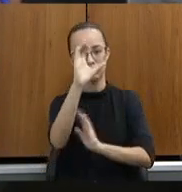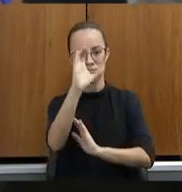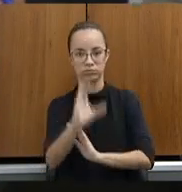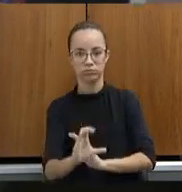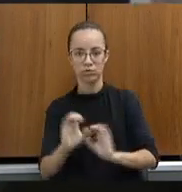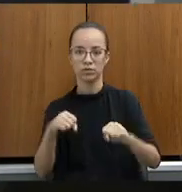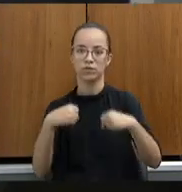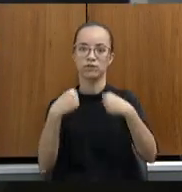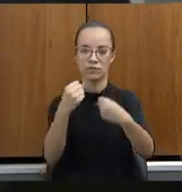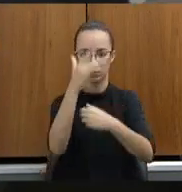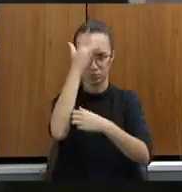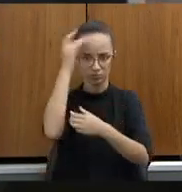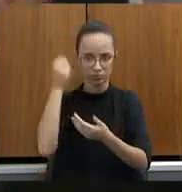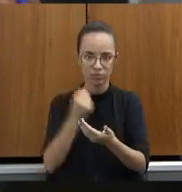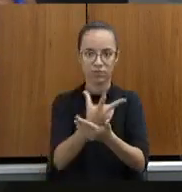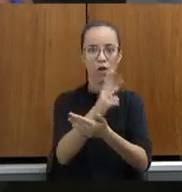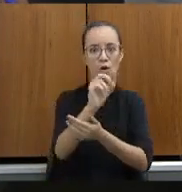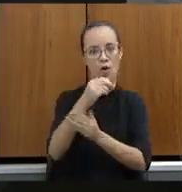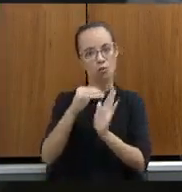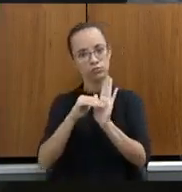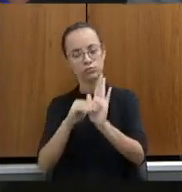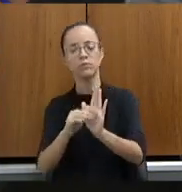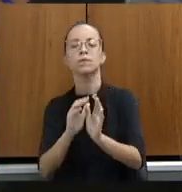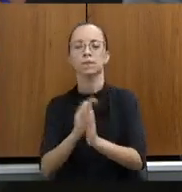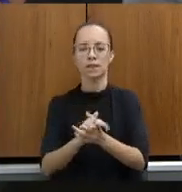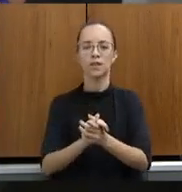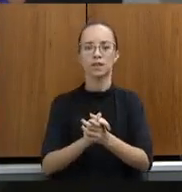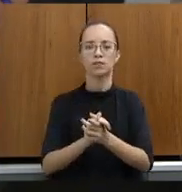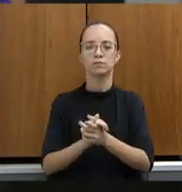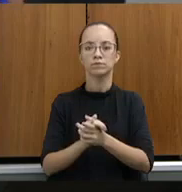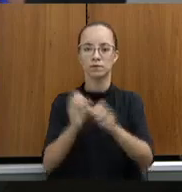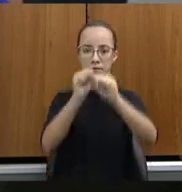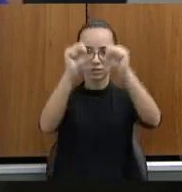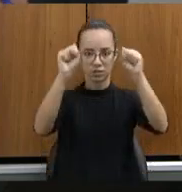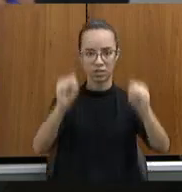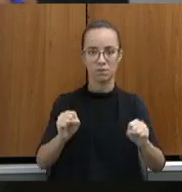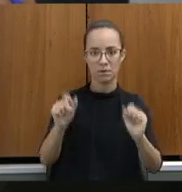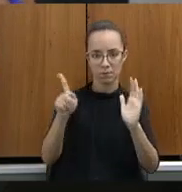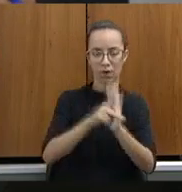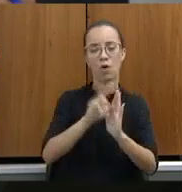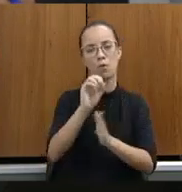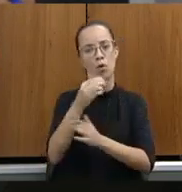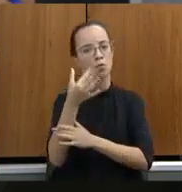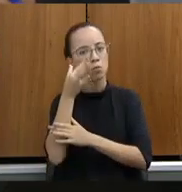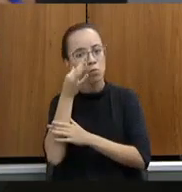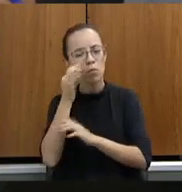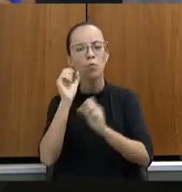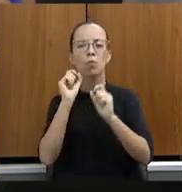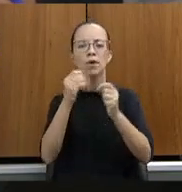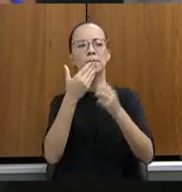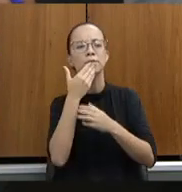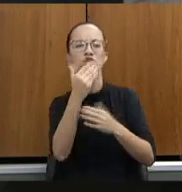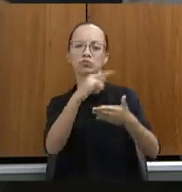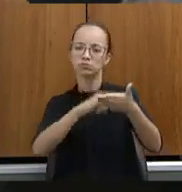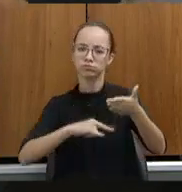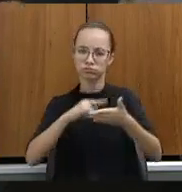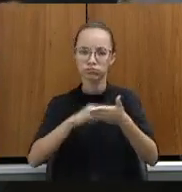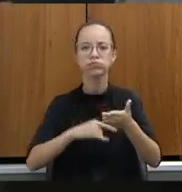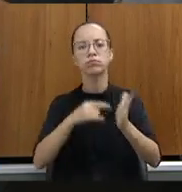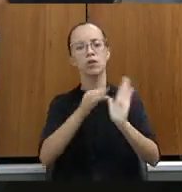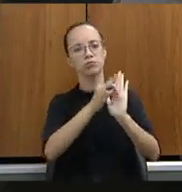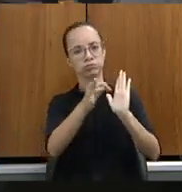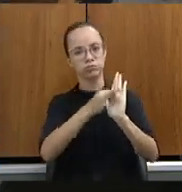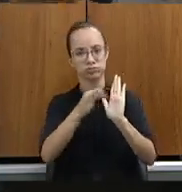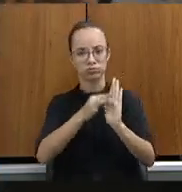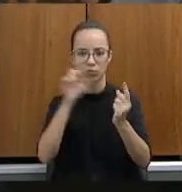Defesa do Consumidor e do contribuinte através da plataforma sileges ou pessoalmente requerimentos contendo recomendações